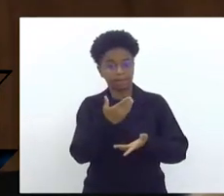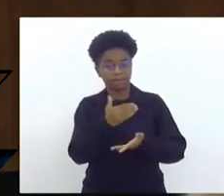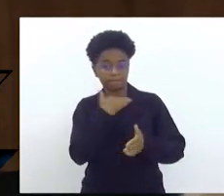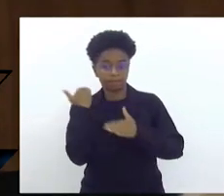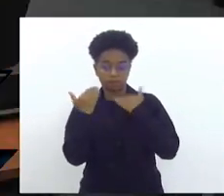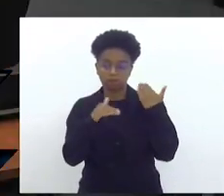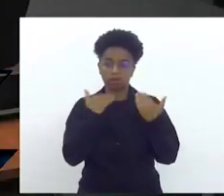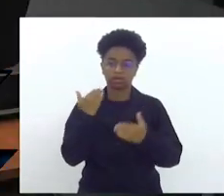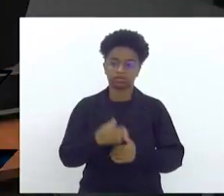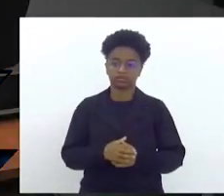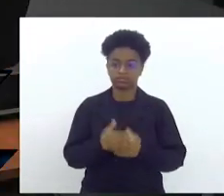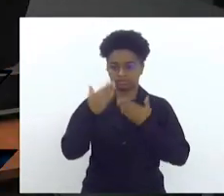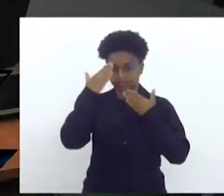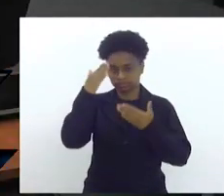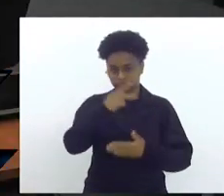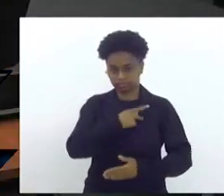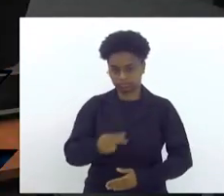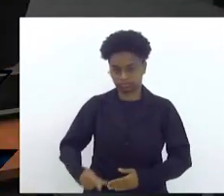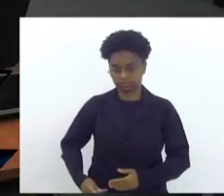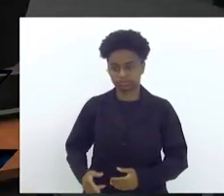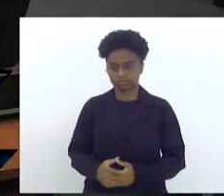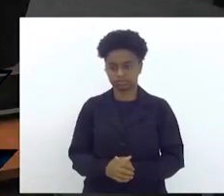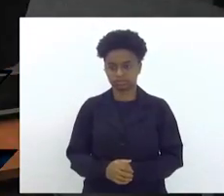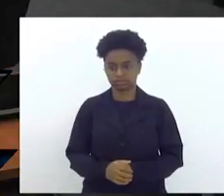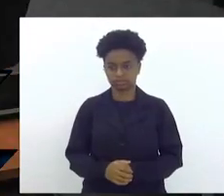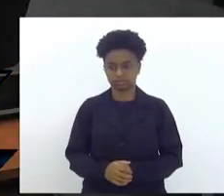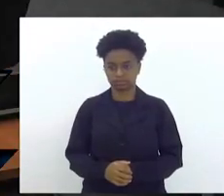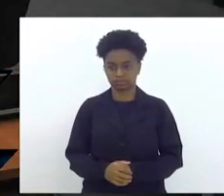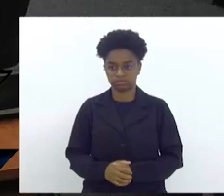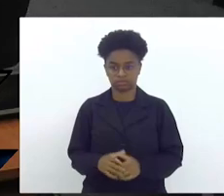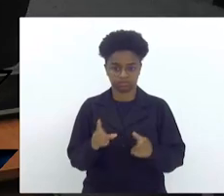obrigado senhor presidente senhora presidente